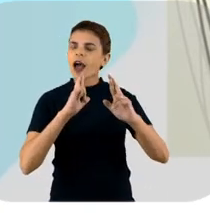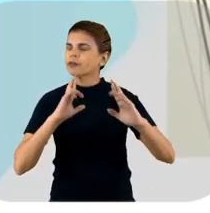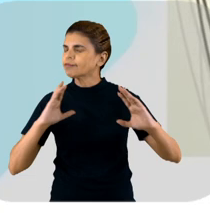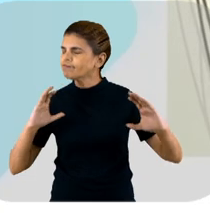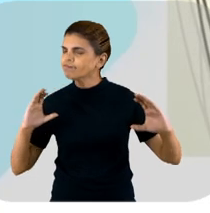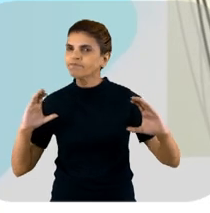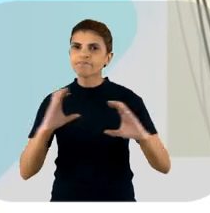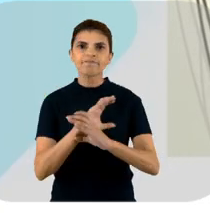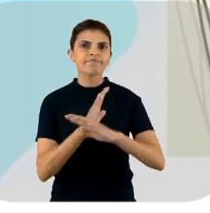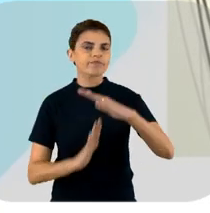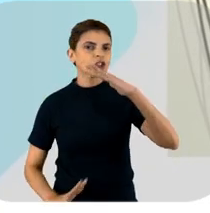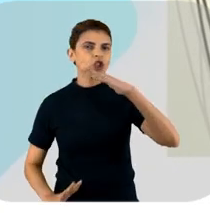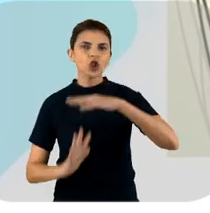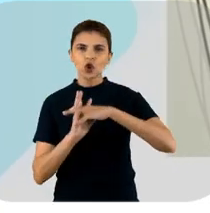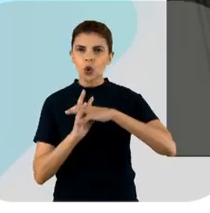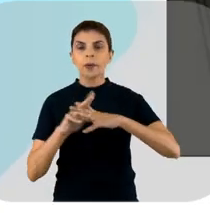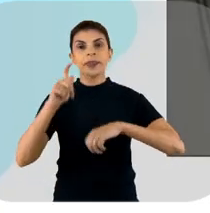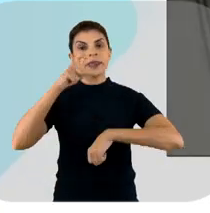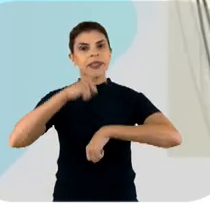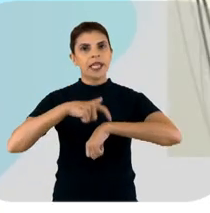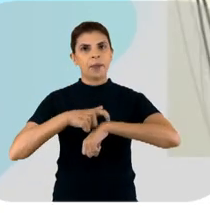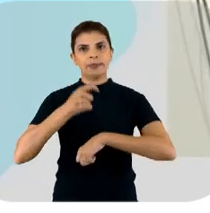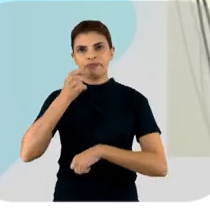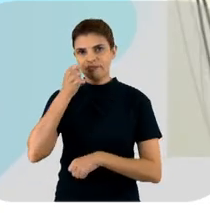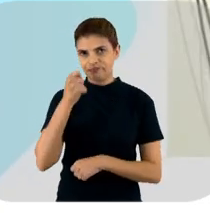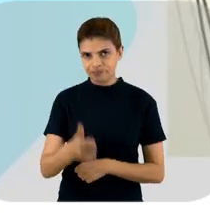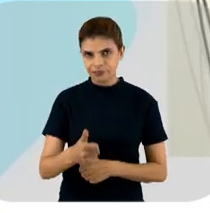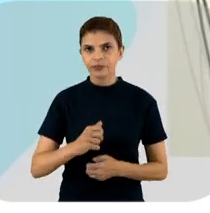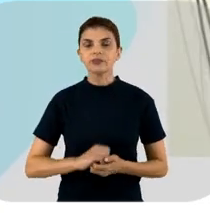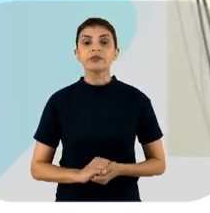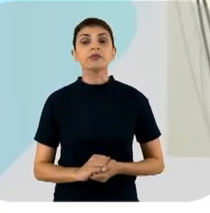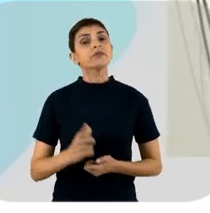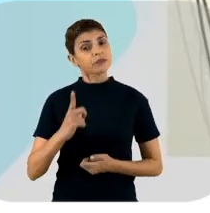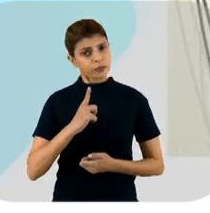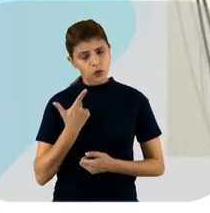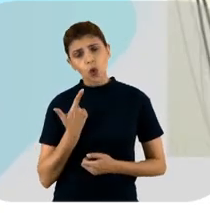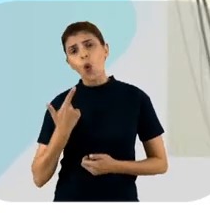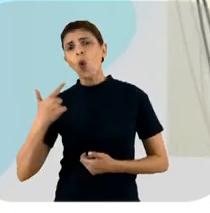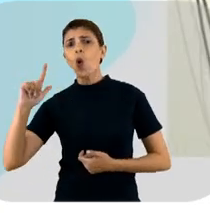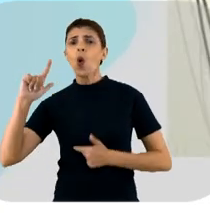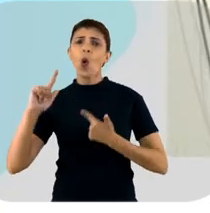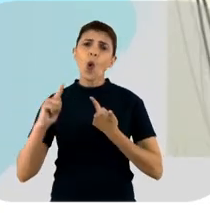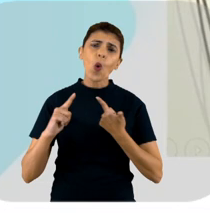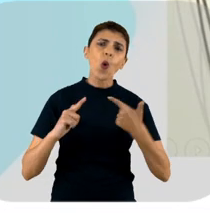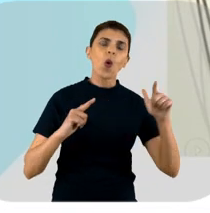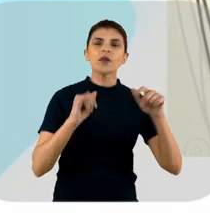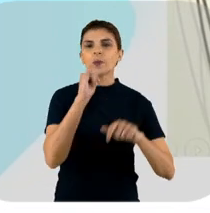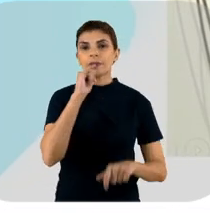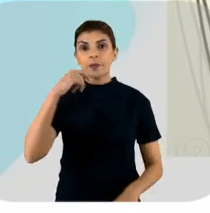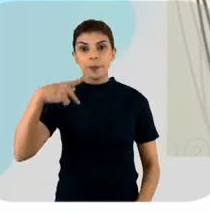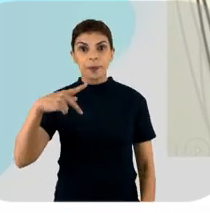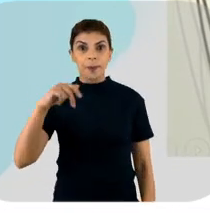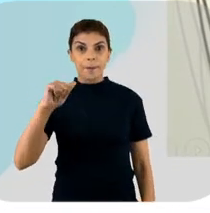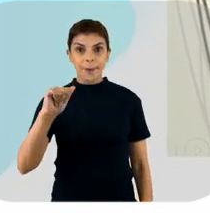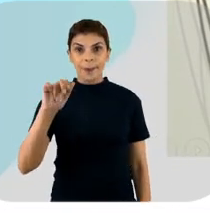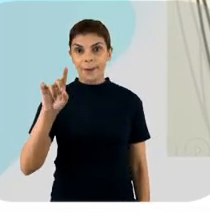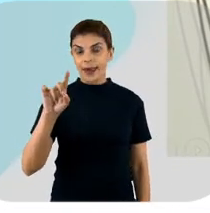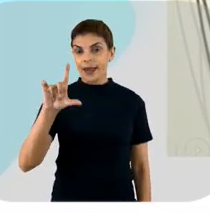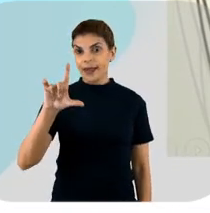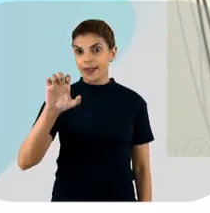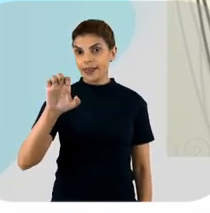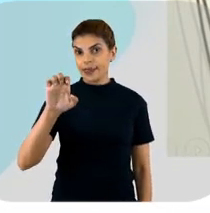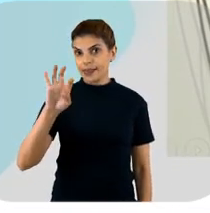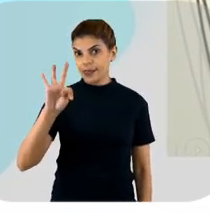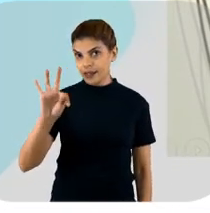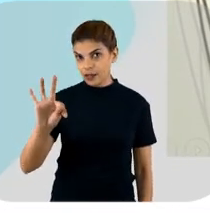os resultados de tudo isso em tempo real. Tem outras, assim como o Padlet,